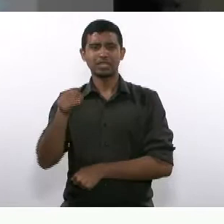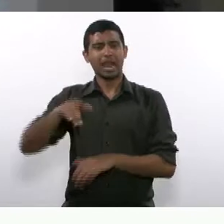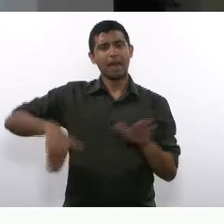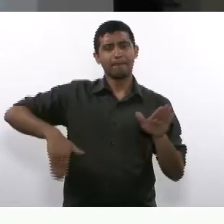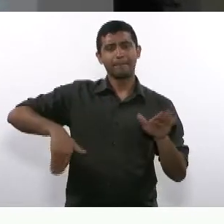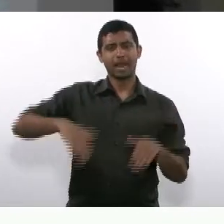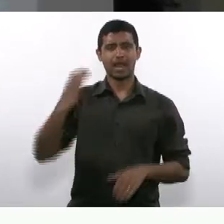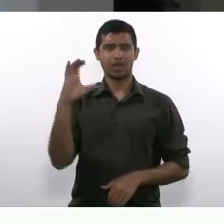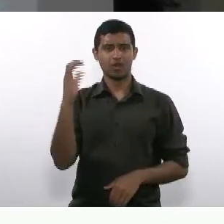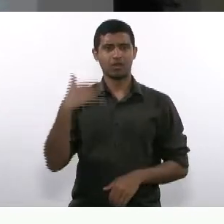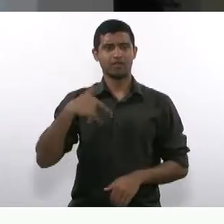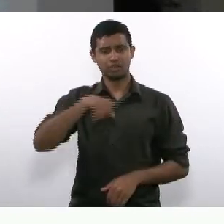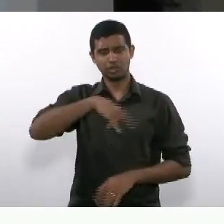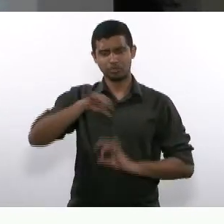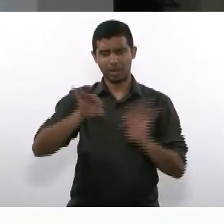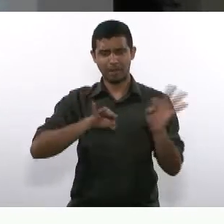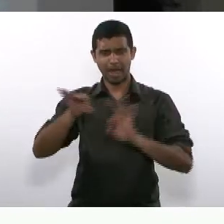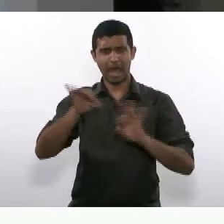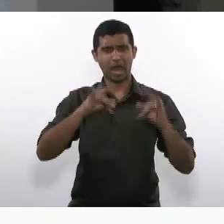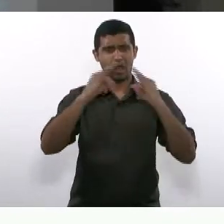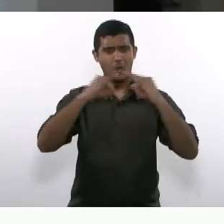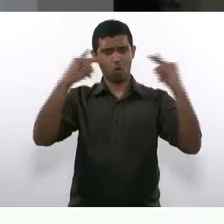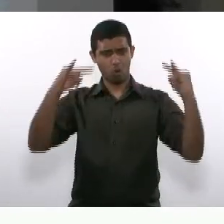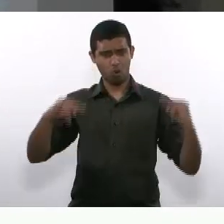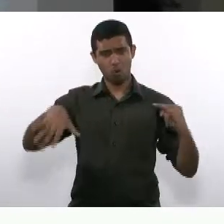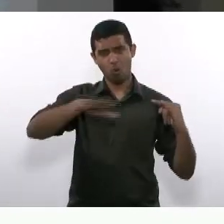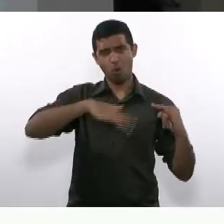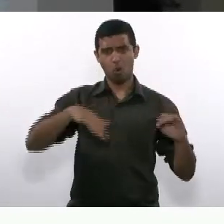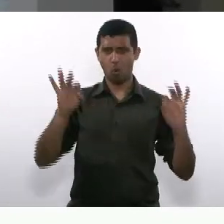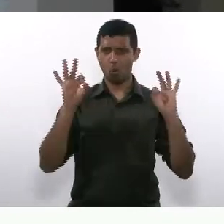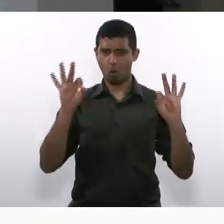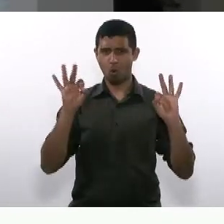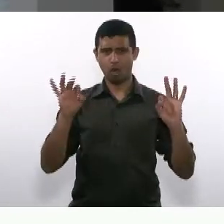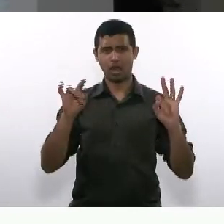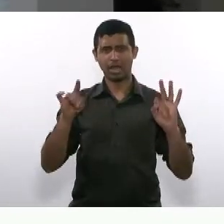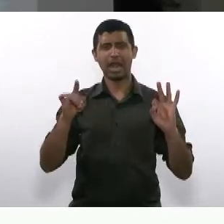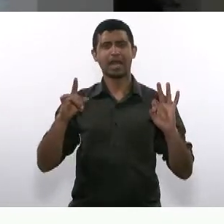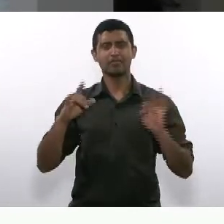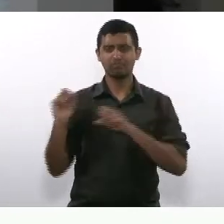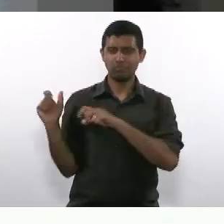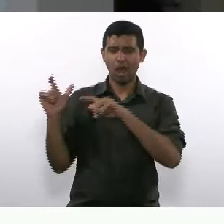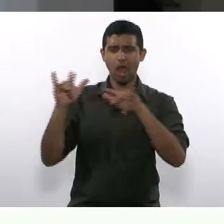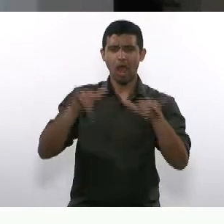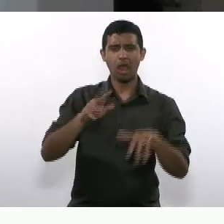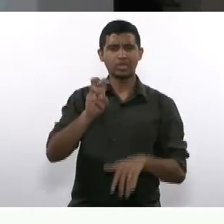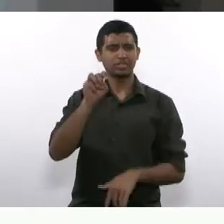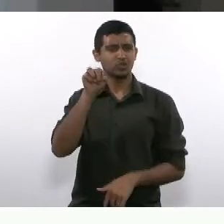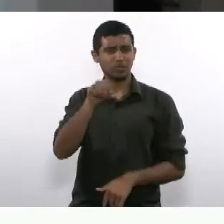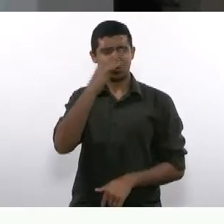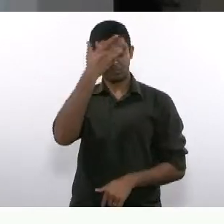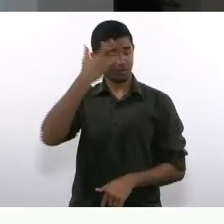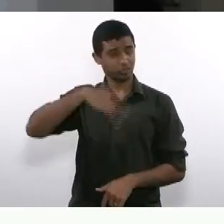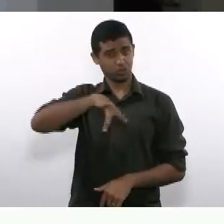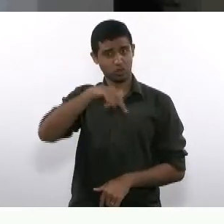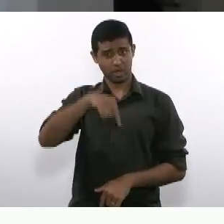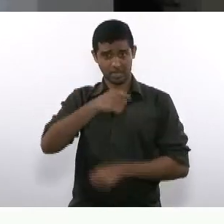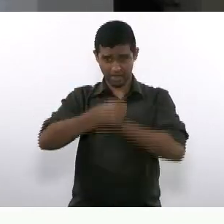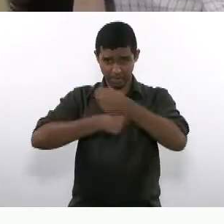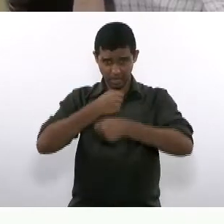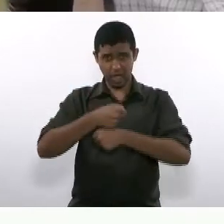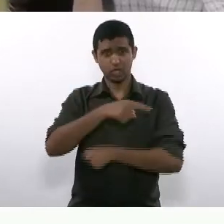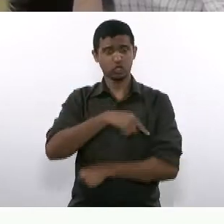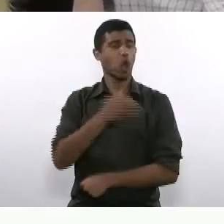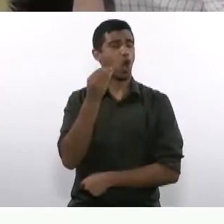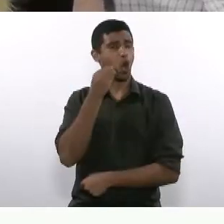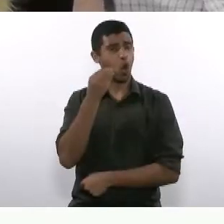montada uma grande tenda. A participação foi de em torno de 5.000 pessoas. Esse ano a gente teve a oportunidade de